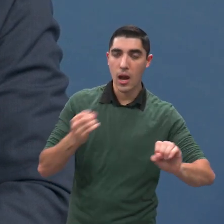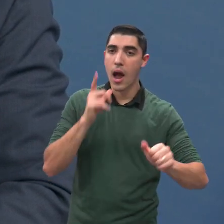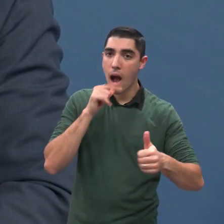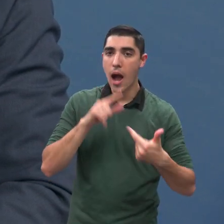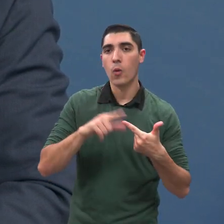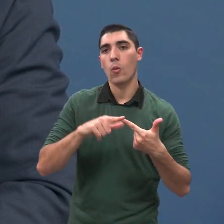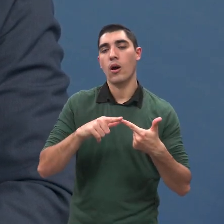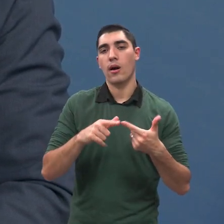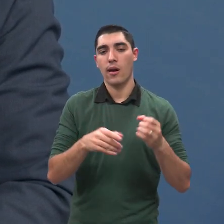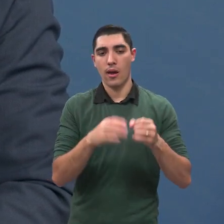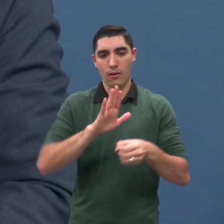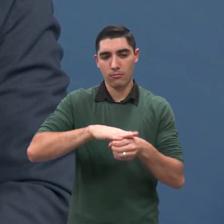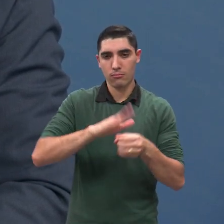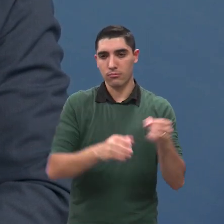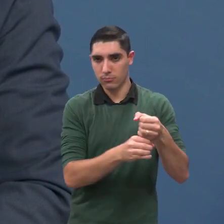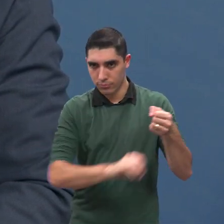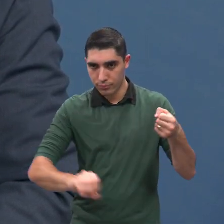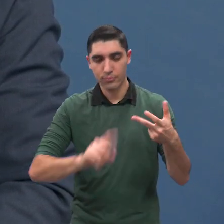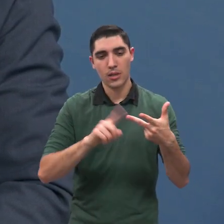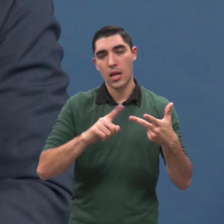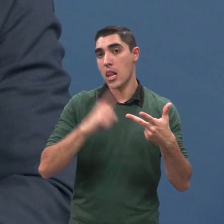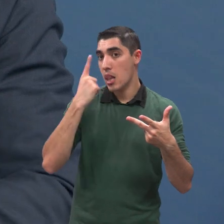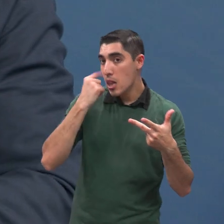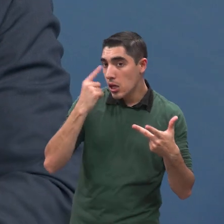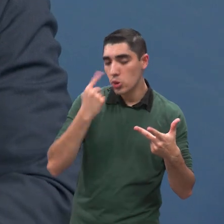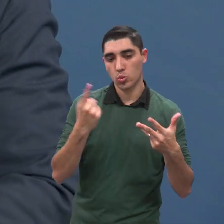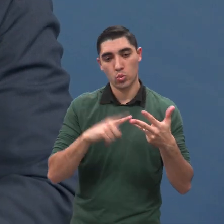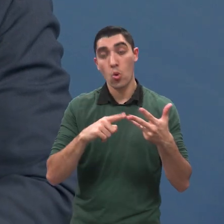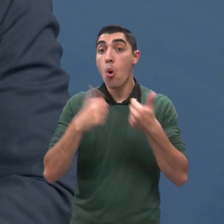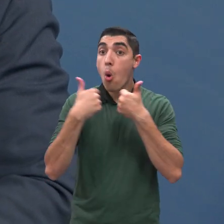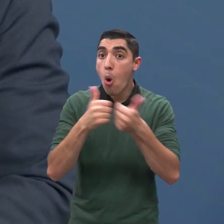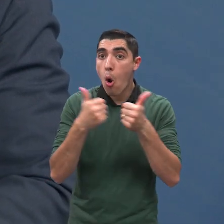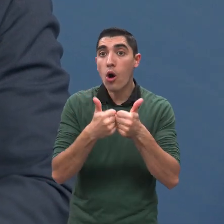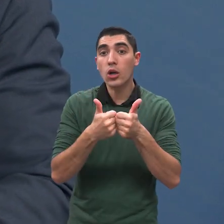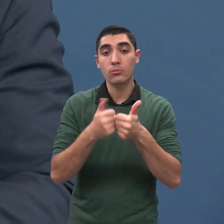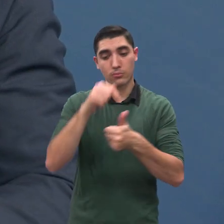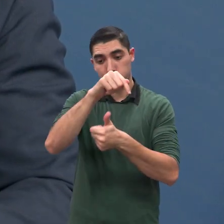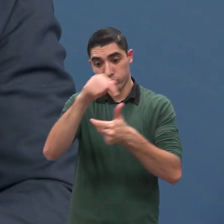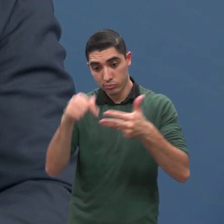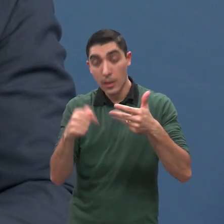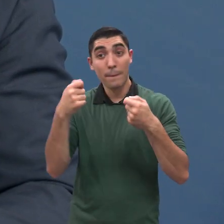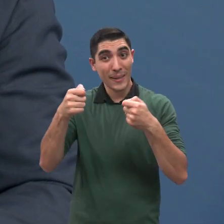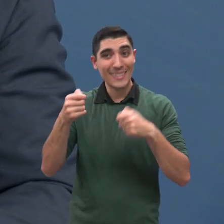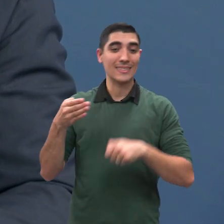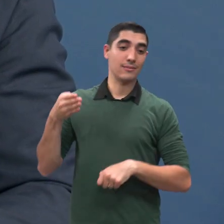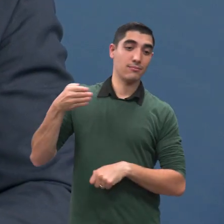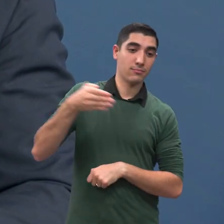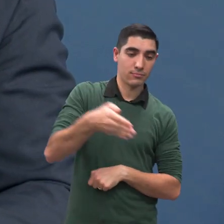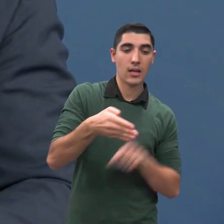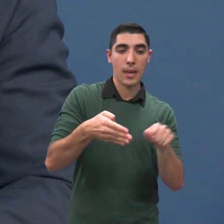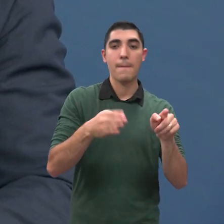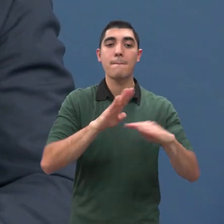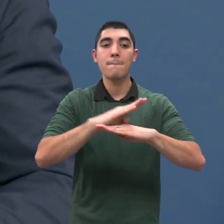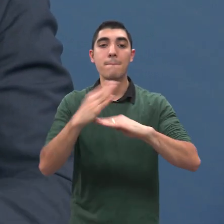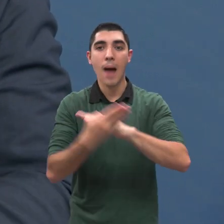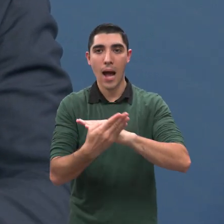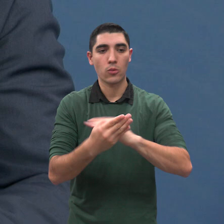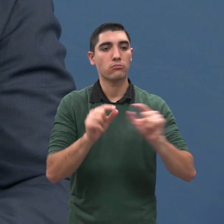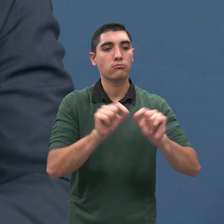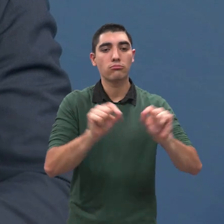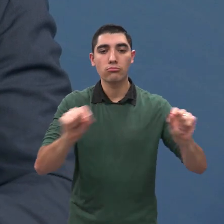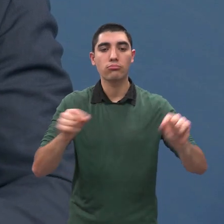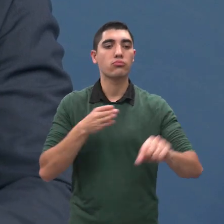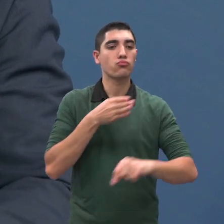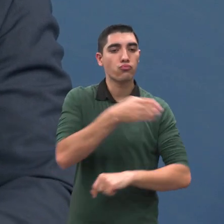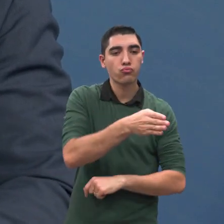elétrica, esgoto, coleta de lixo, ônibus, né? Tudo tem que chegar lá, né? Então, mas existe